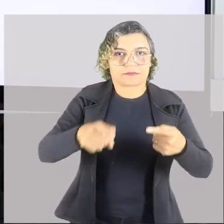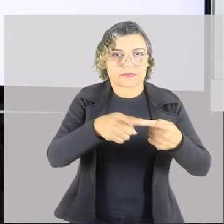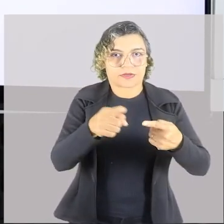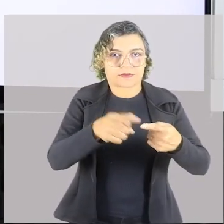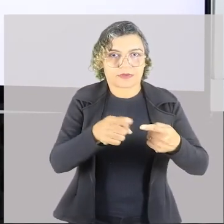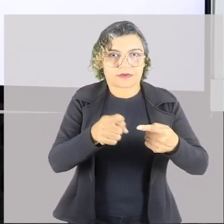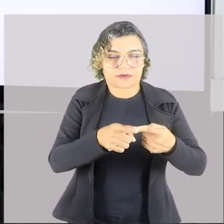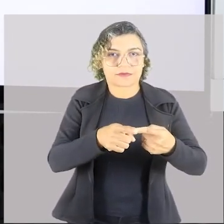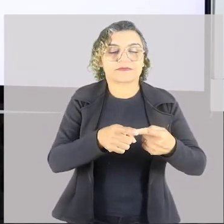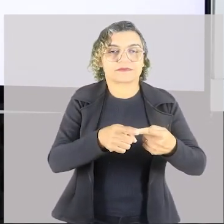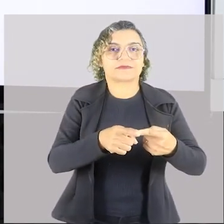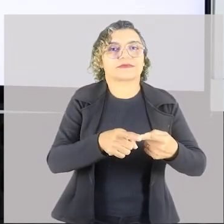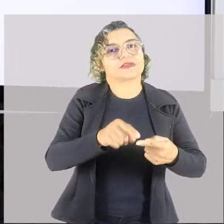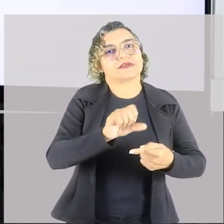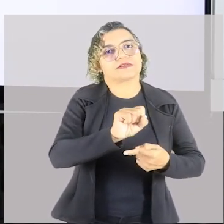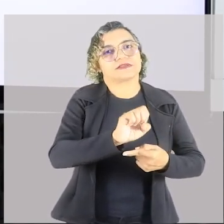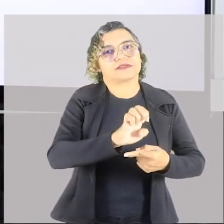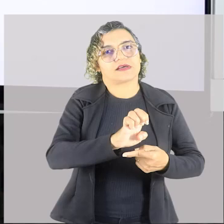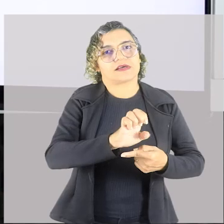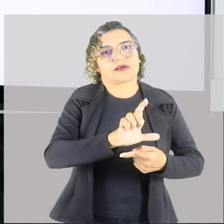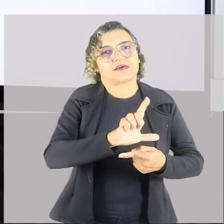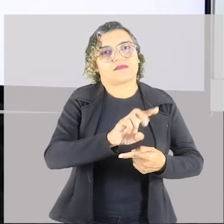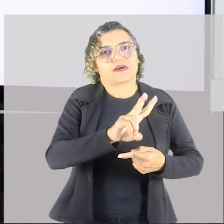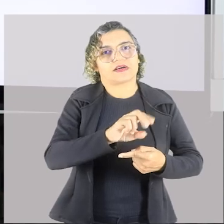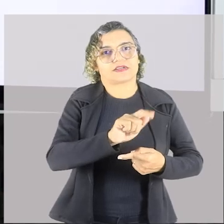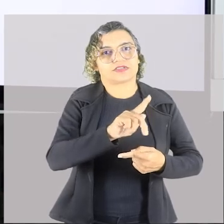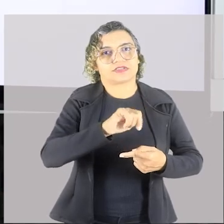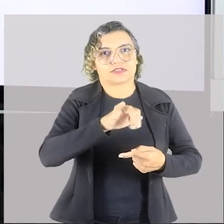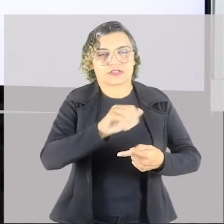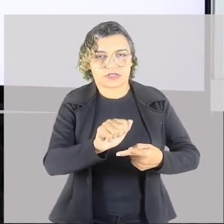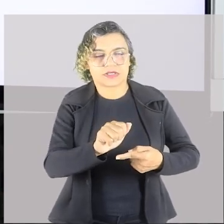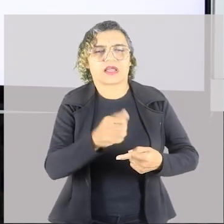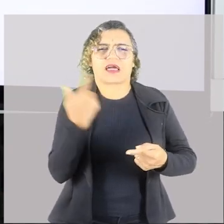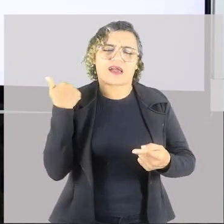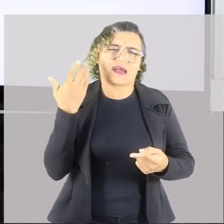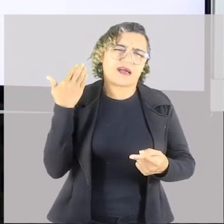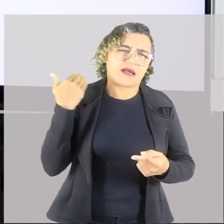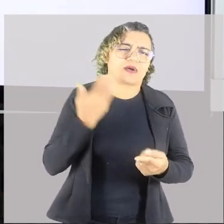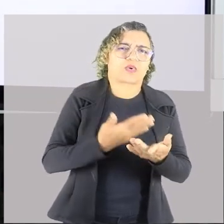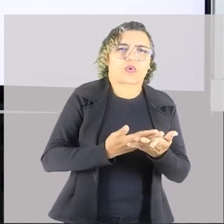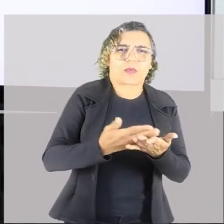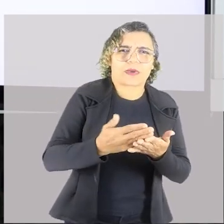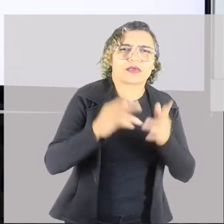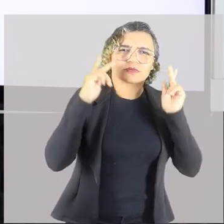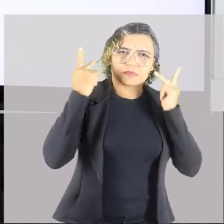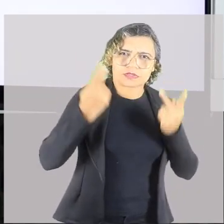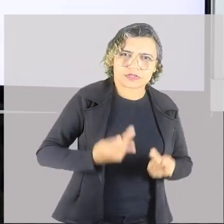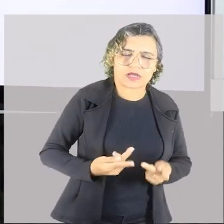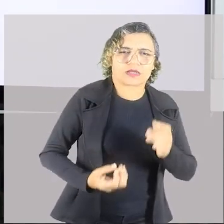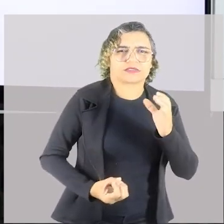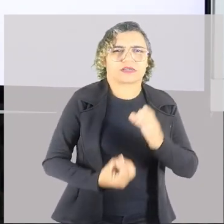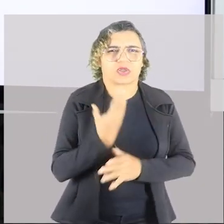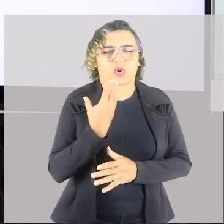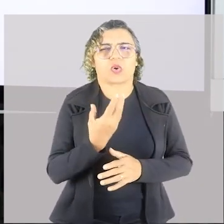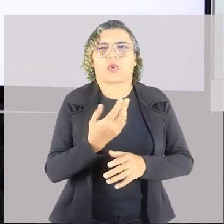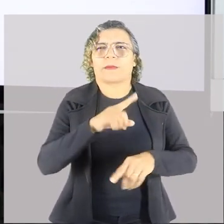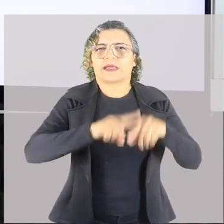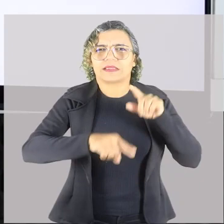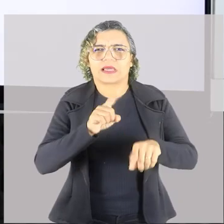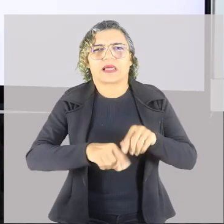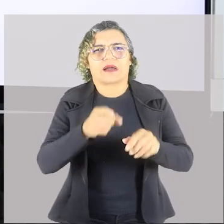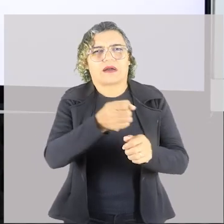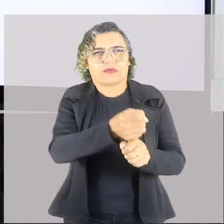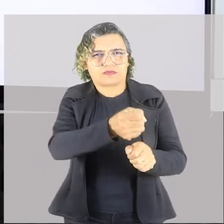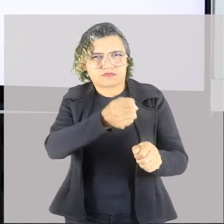selvageria, lá do começo da humanidade, né, até determinado momento, com a invenção do arco e flecha, com